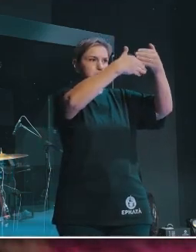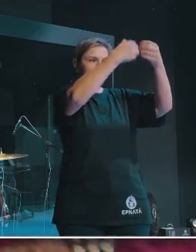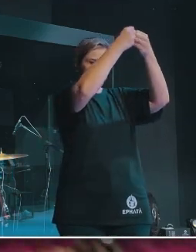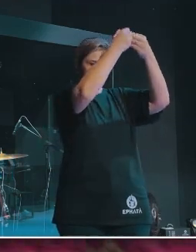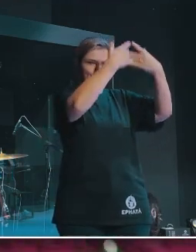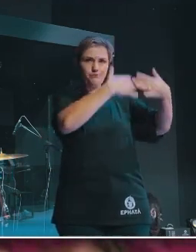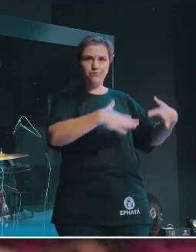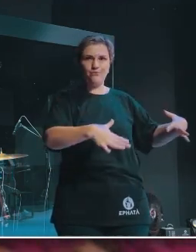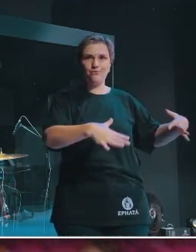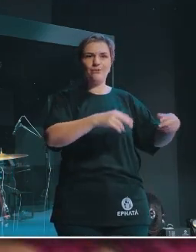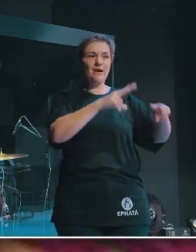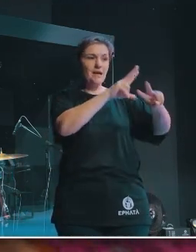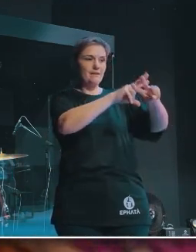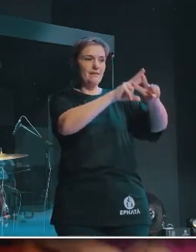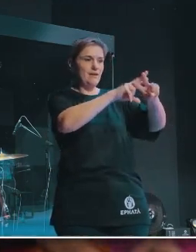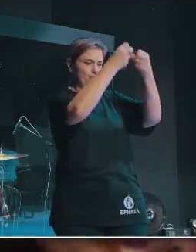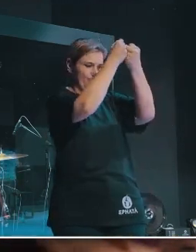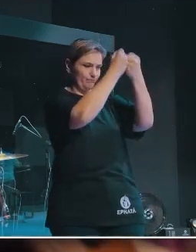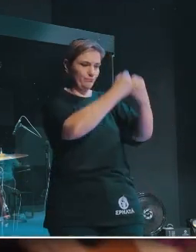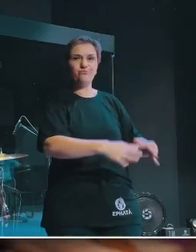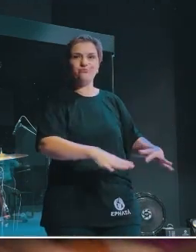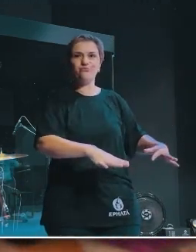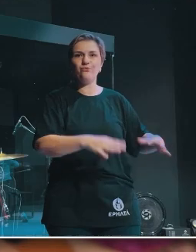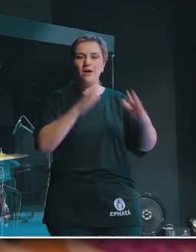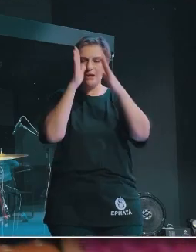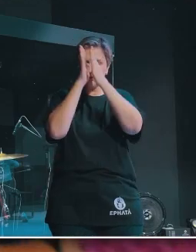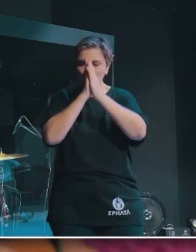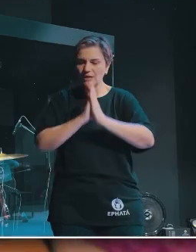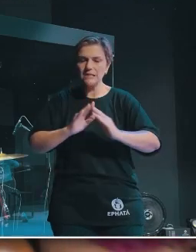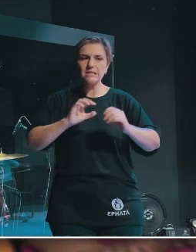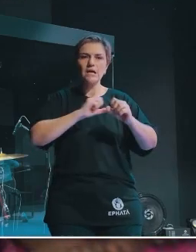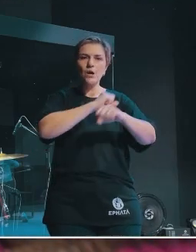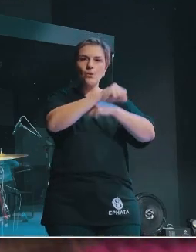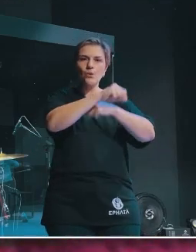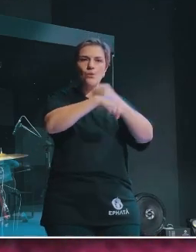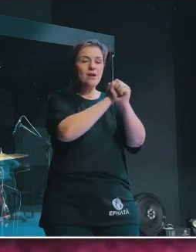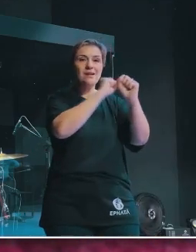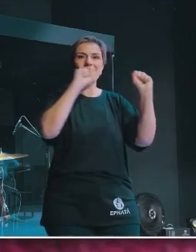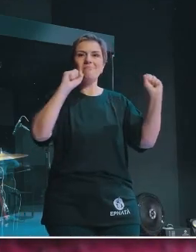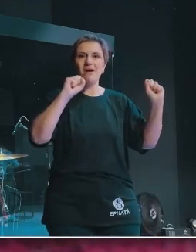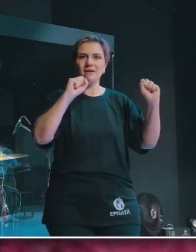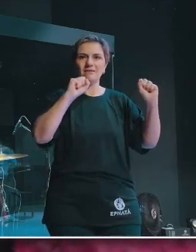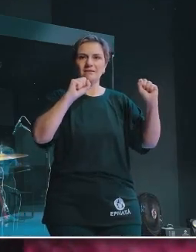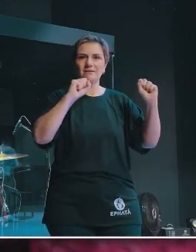Adoração quebra cadeias. Adoração liberta processo.